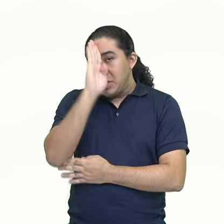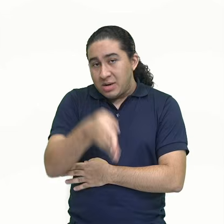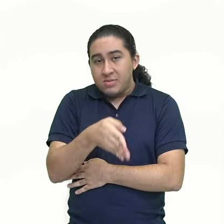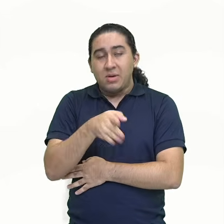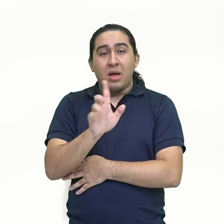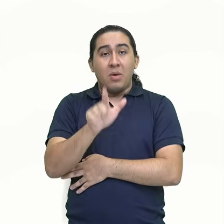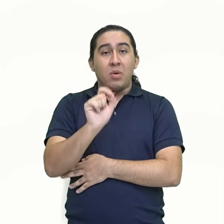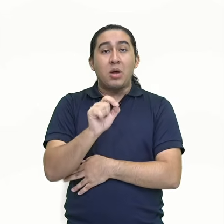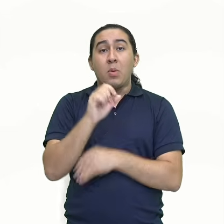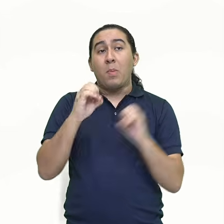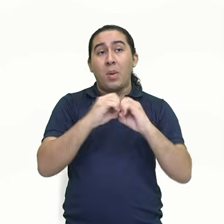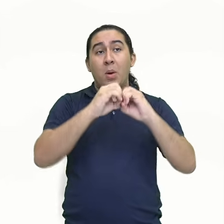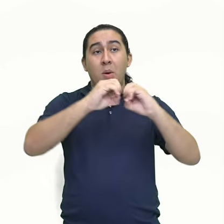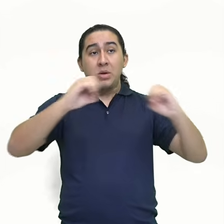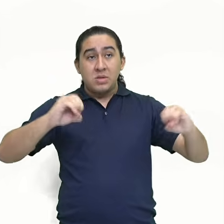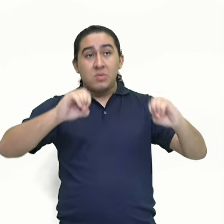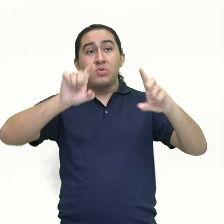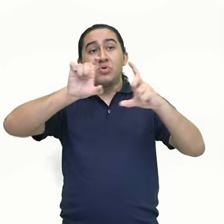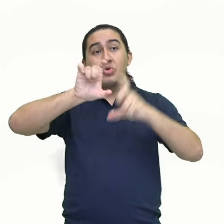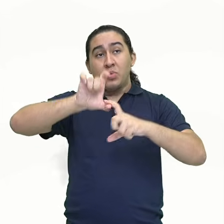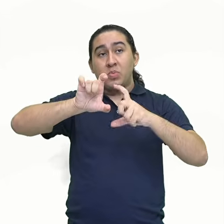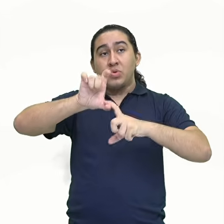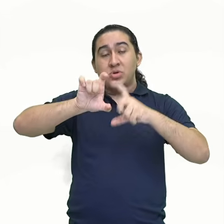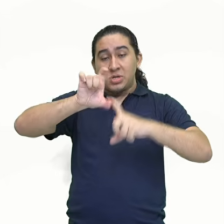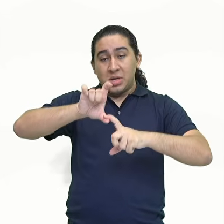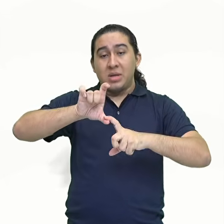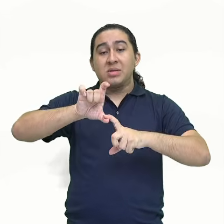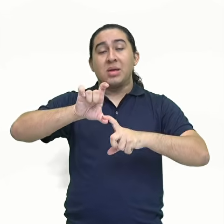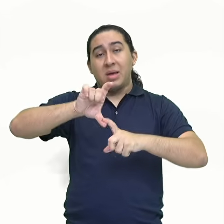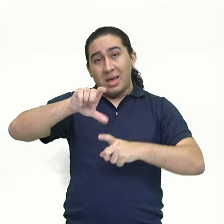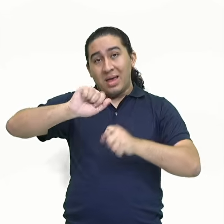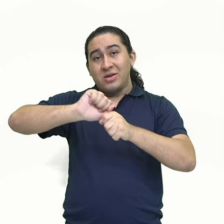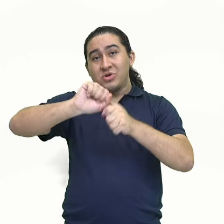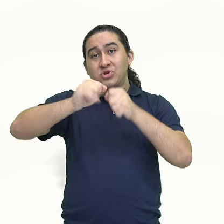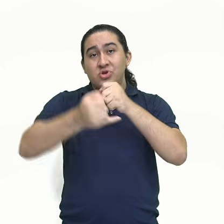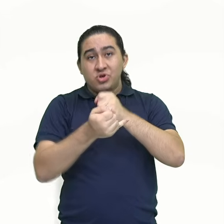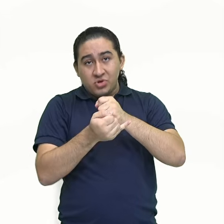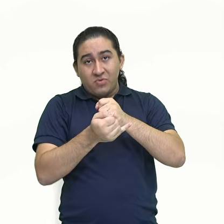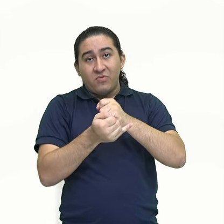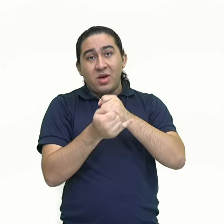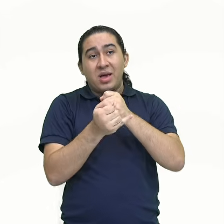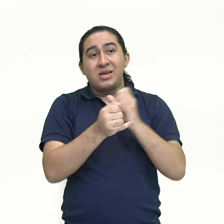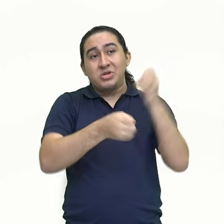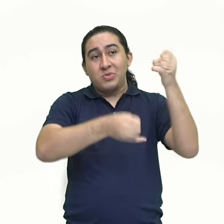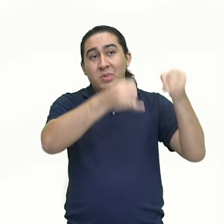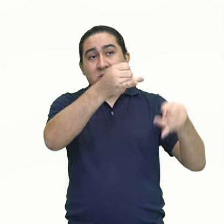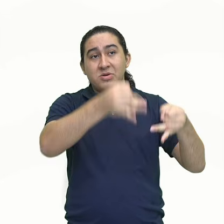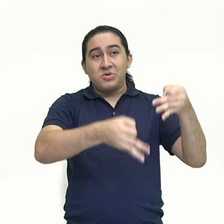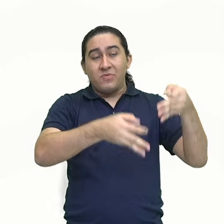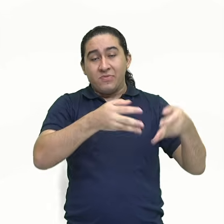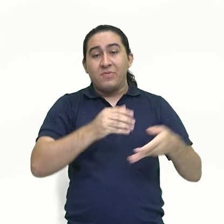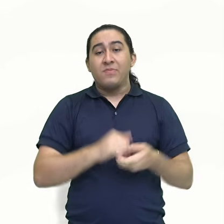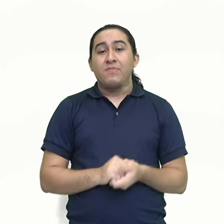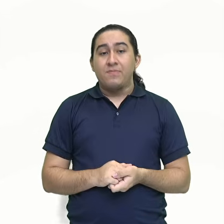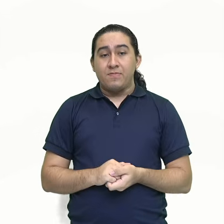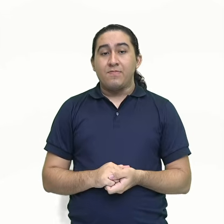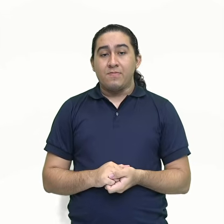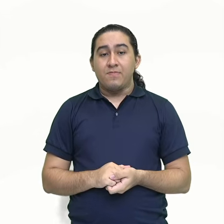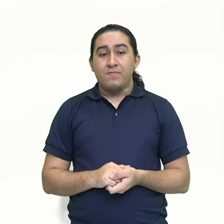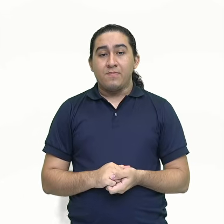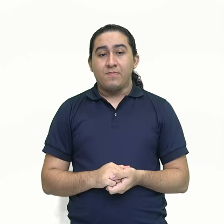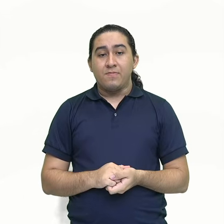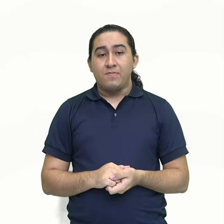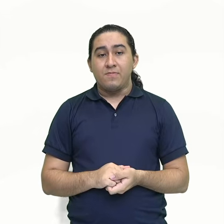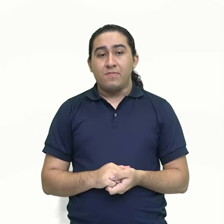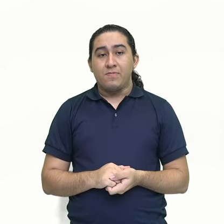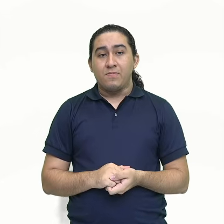que é uma oração subordinada, adjetiva, explicativa.